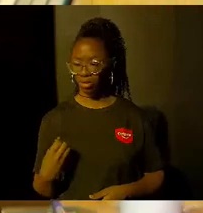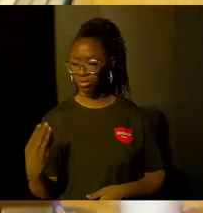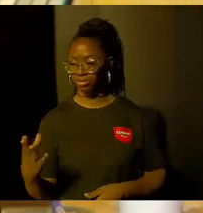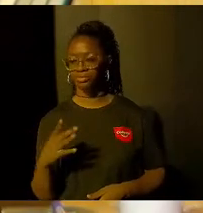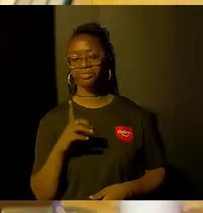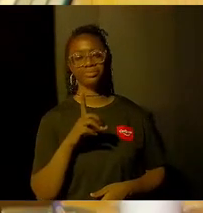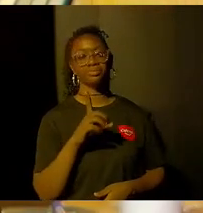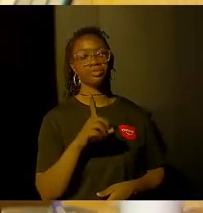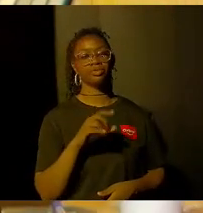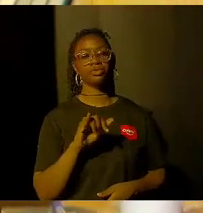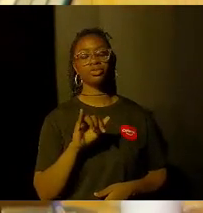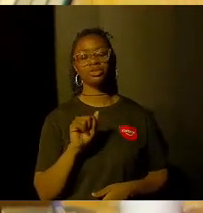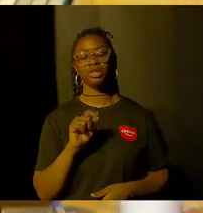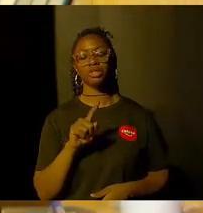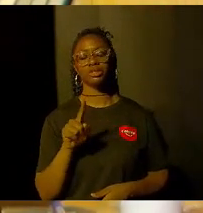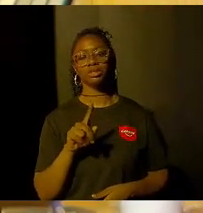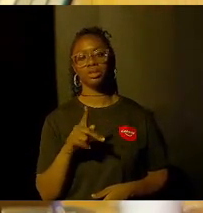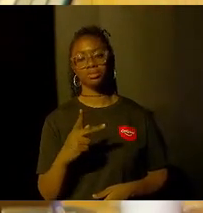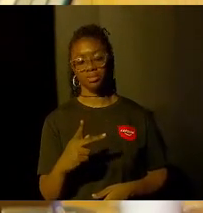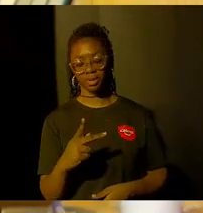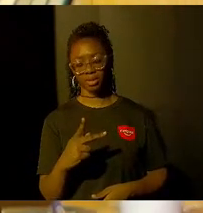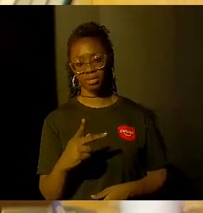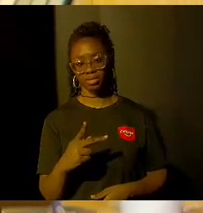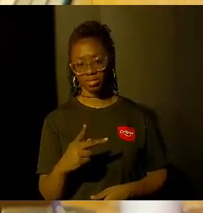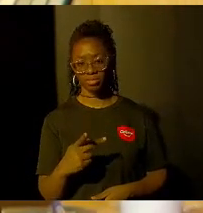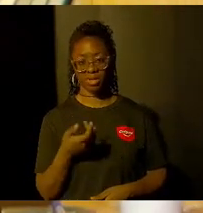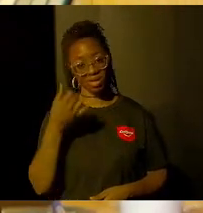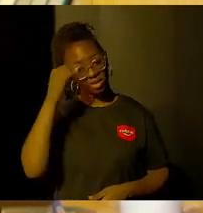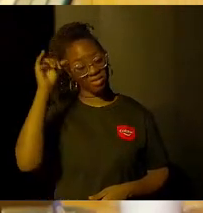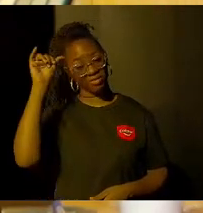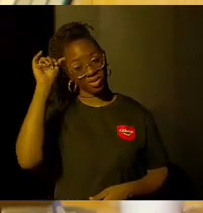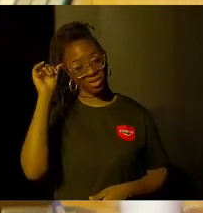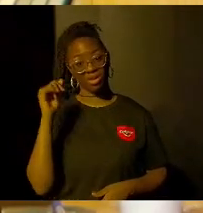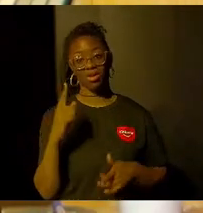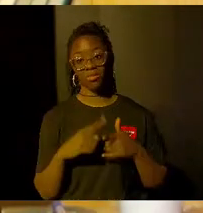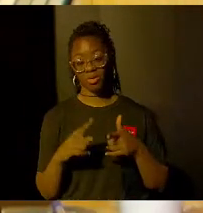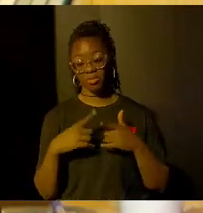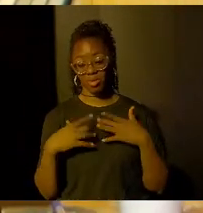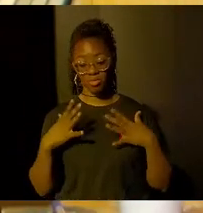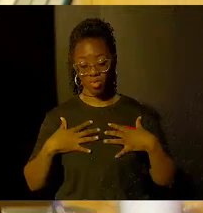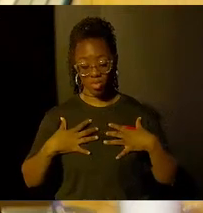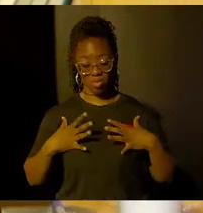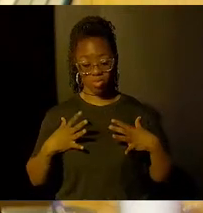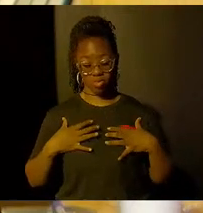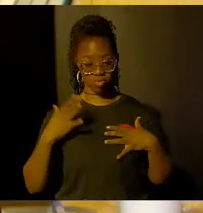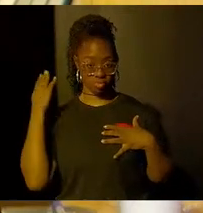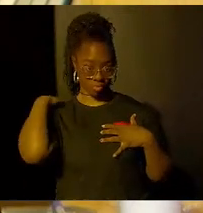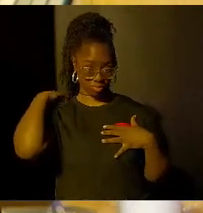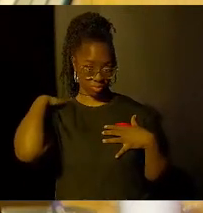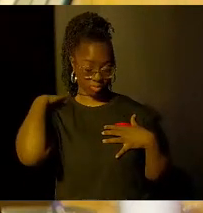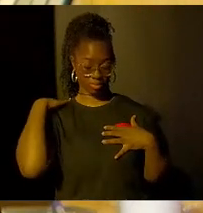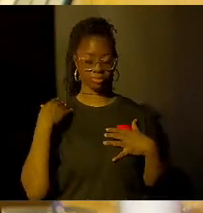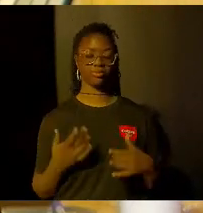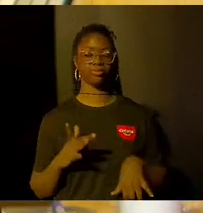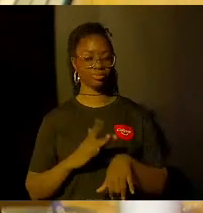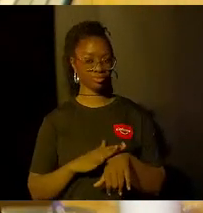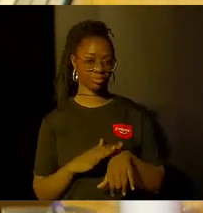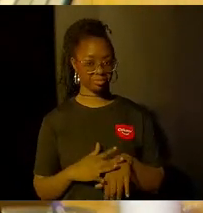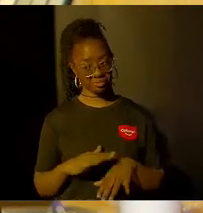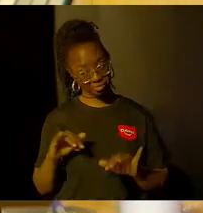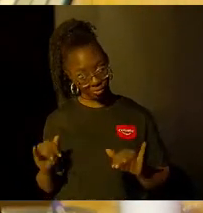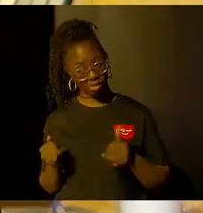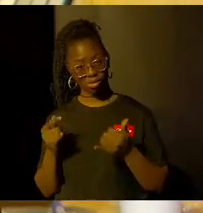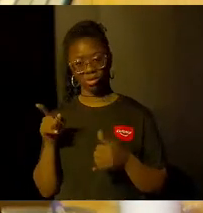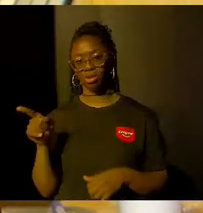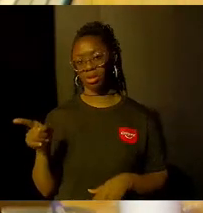azeite com Bactrim para evitar a pneumonia provocada por pneumocistarini uma das doenças oportunistas